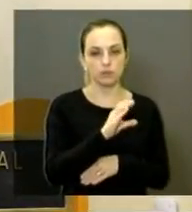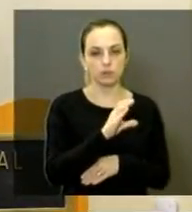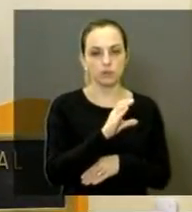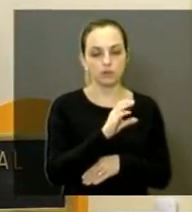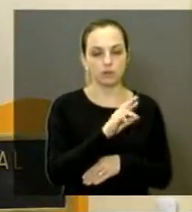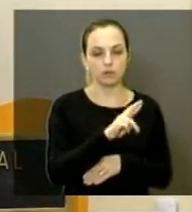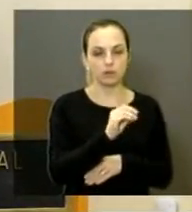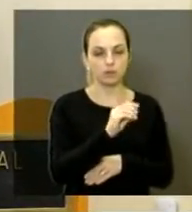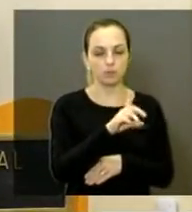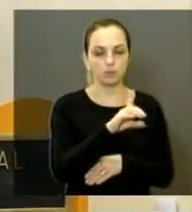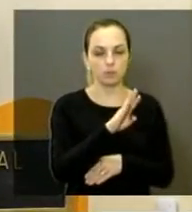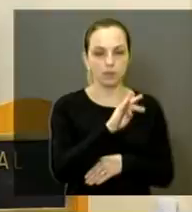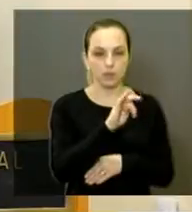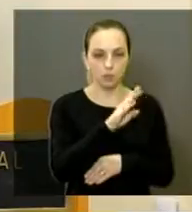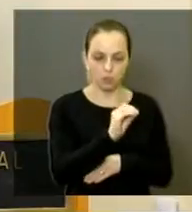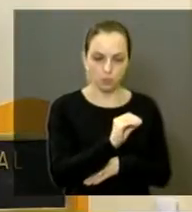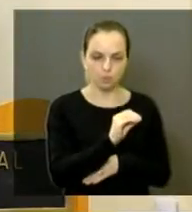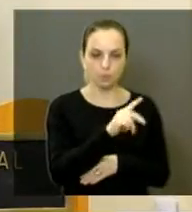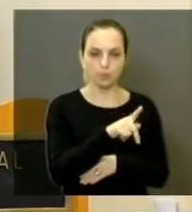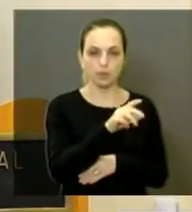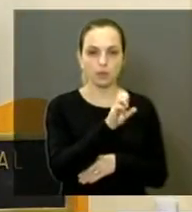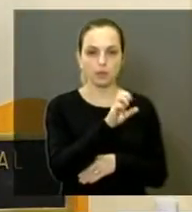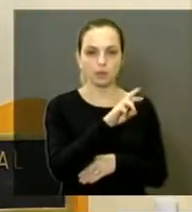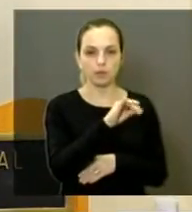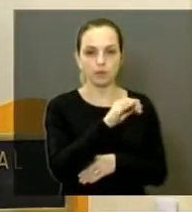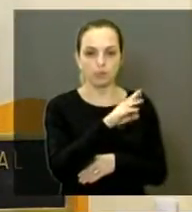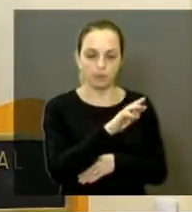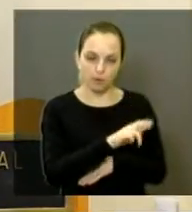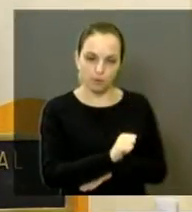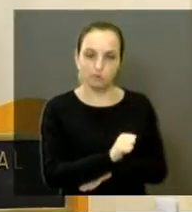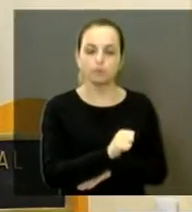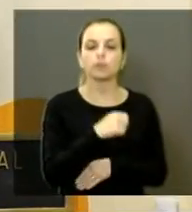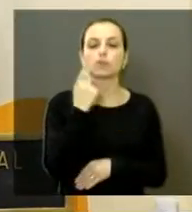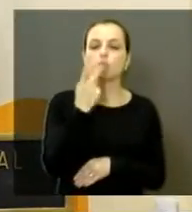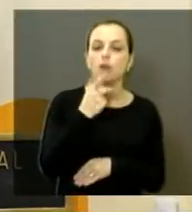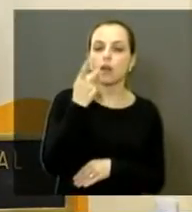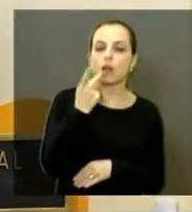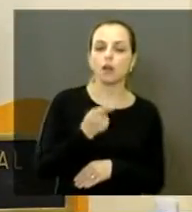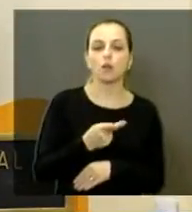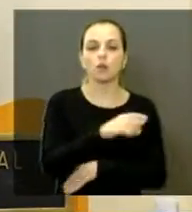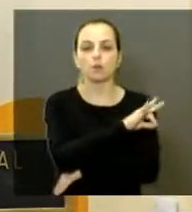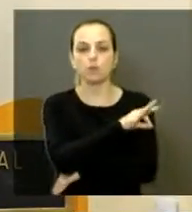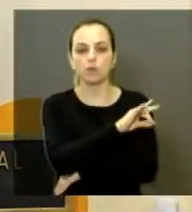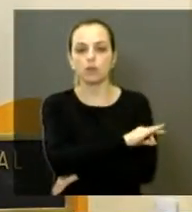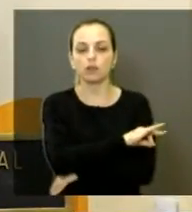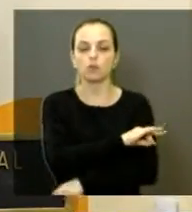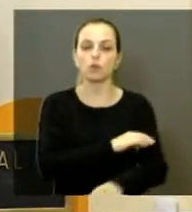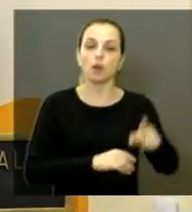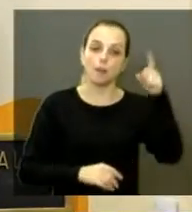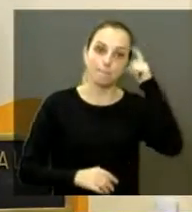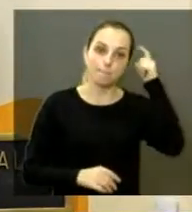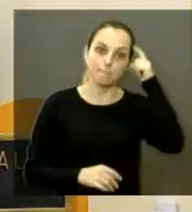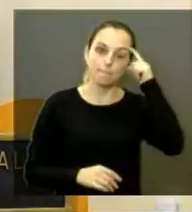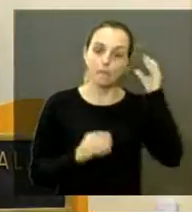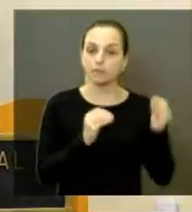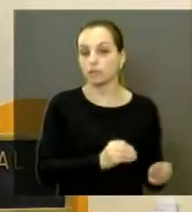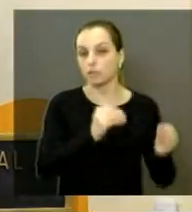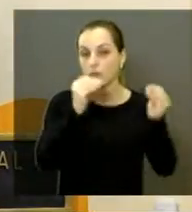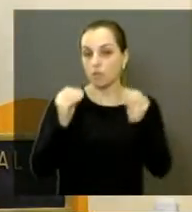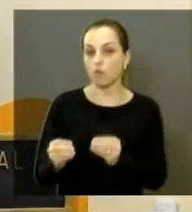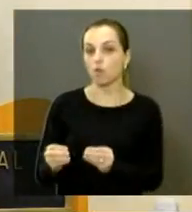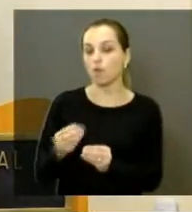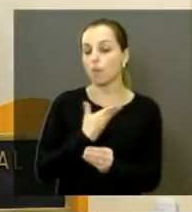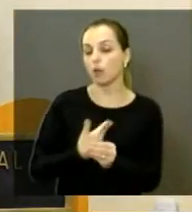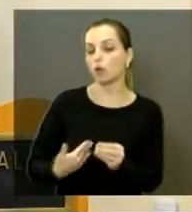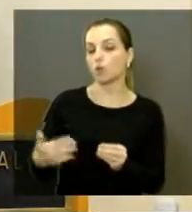Roberto Pereira, ele me falou que a prefeitura até pensa de devolver isso para o governo